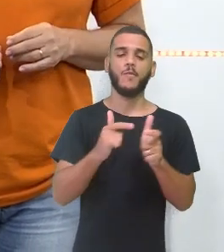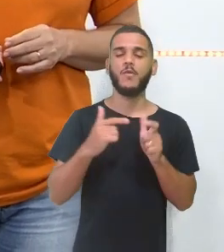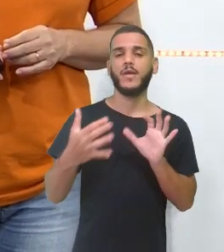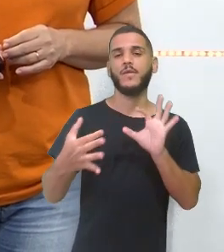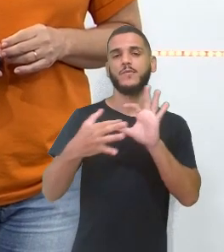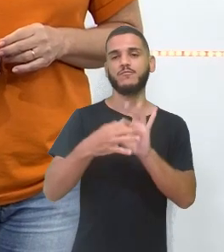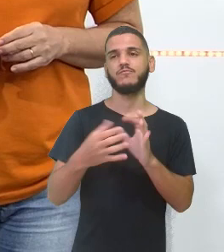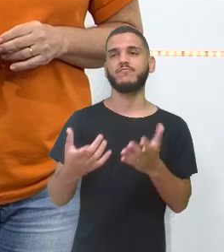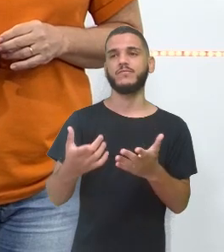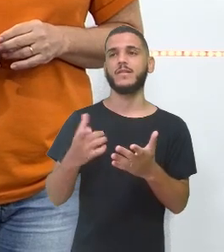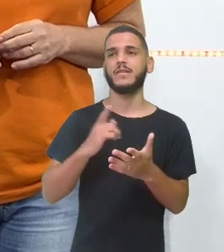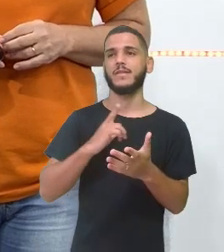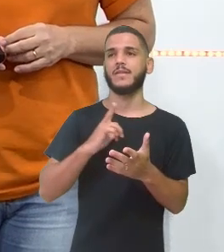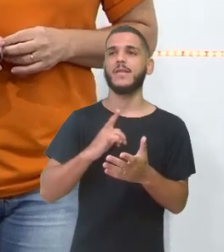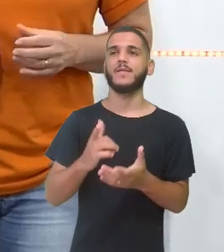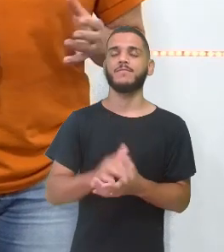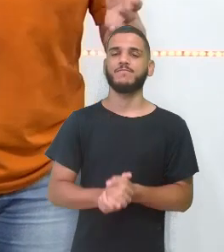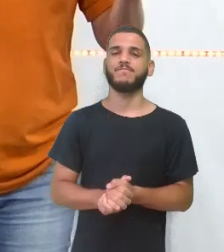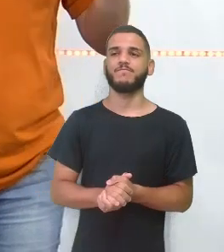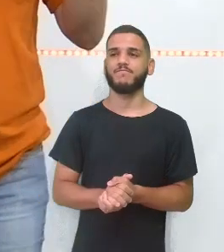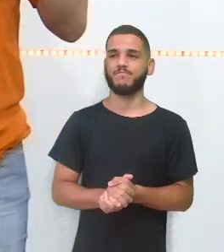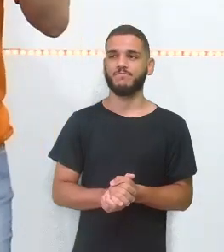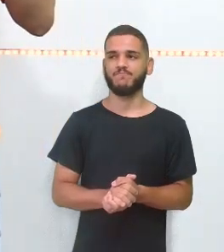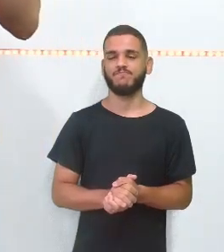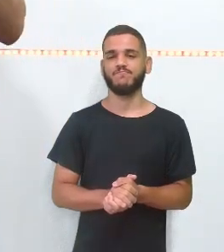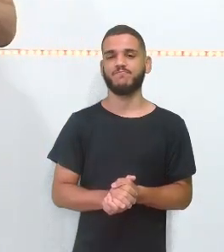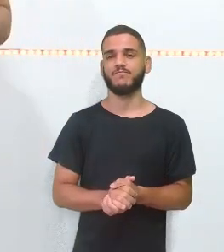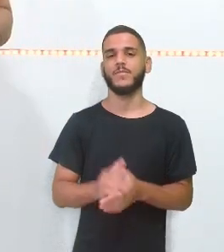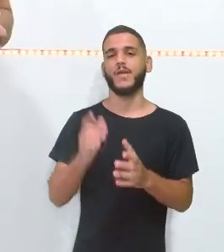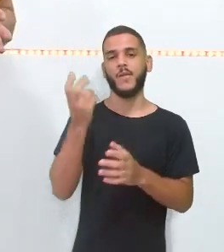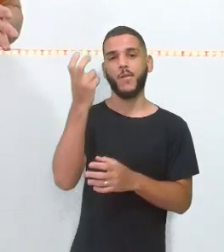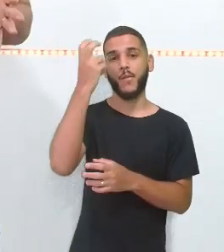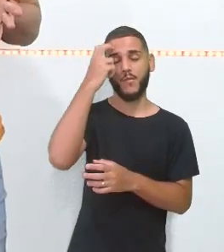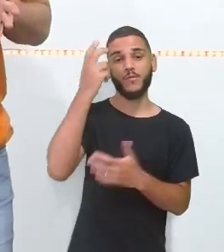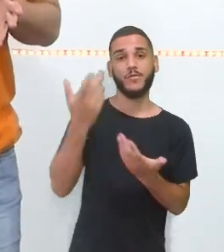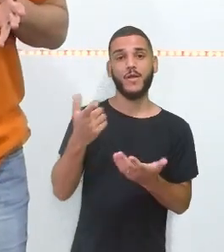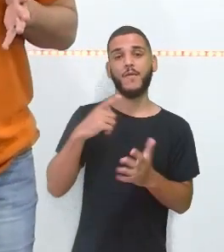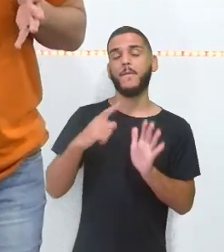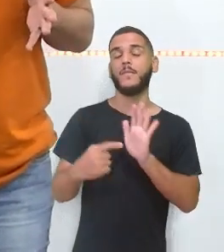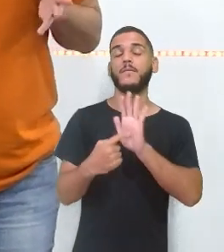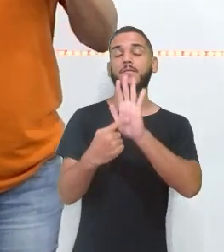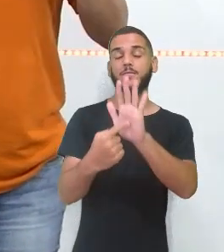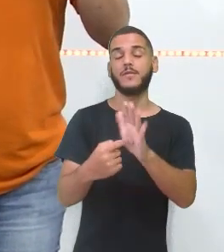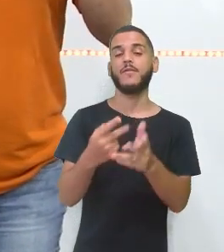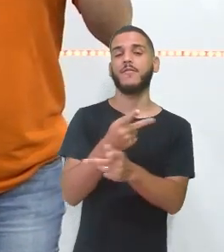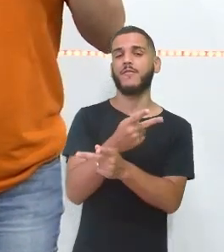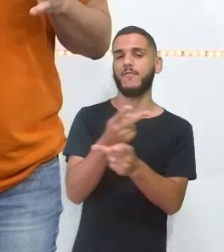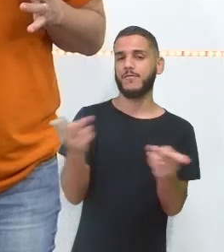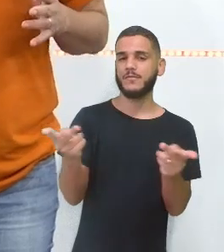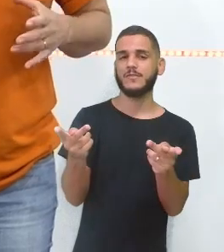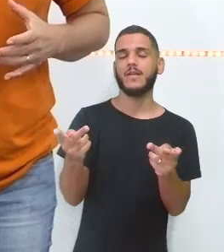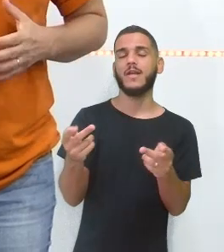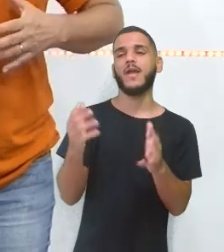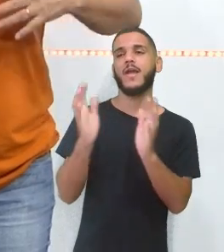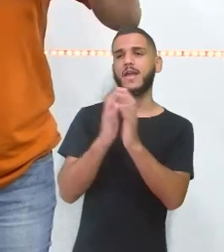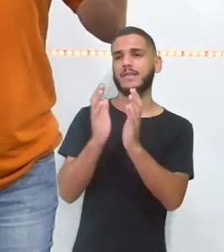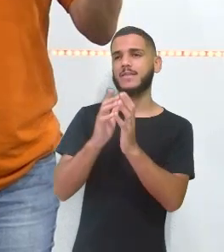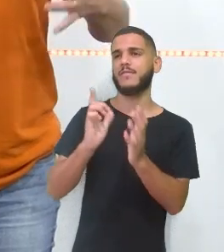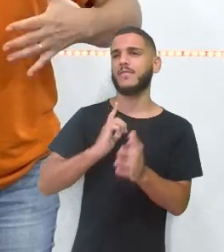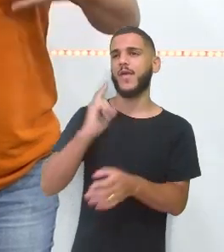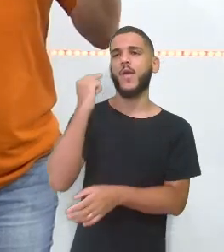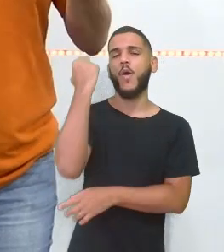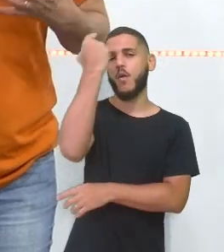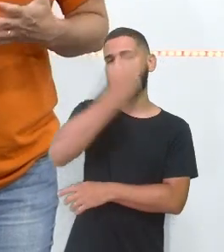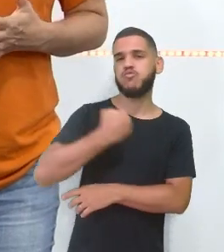ligado a esta área cultural. Gente, tem muita coisa para mostrar sobre Recife, muita coisa mesmo. Passaria aqui